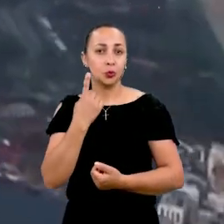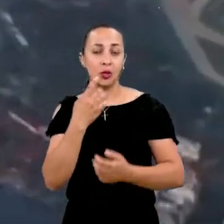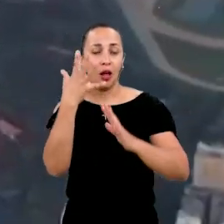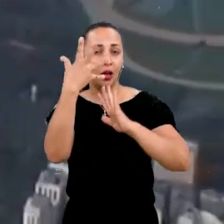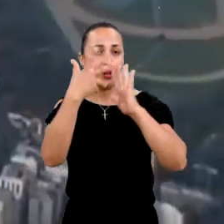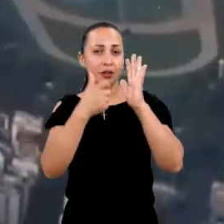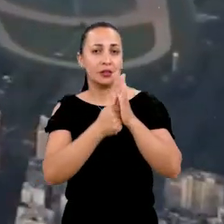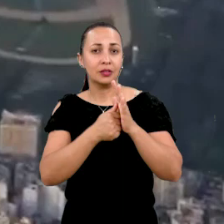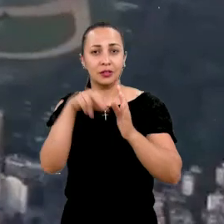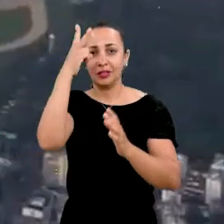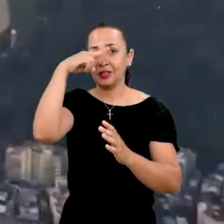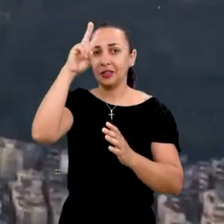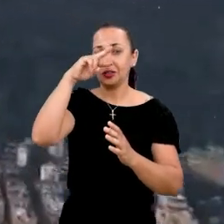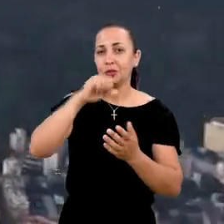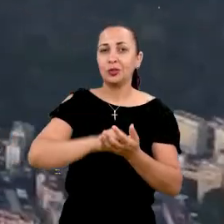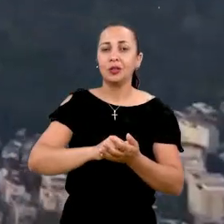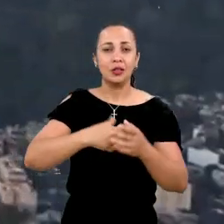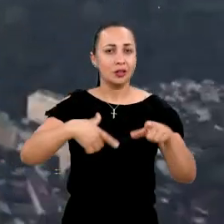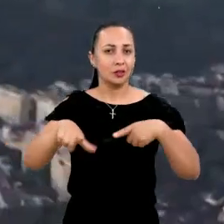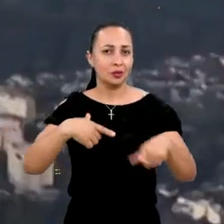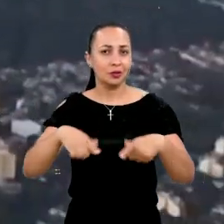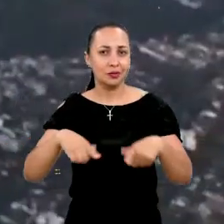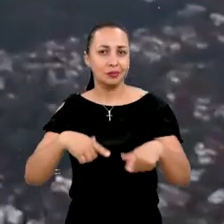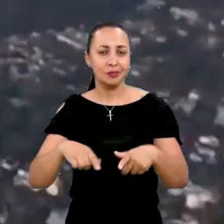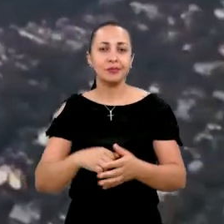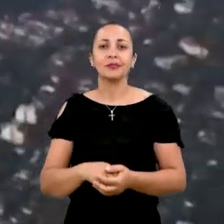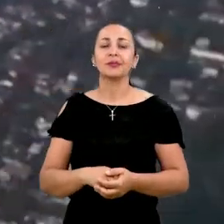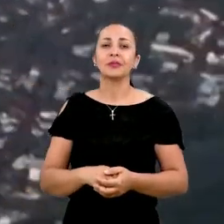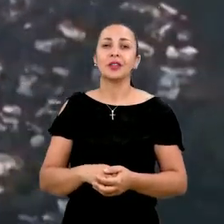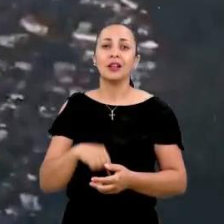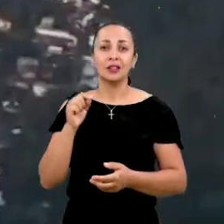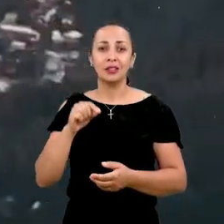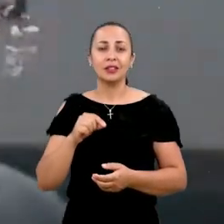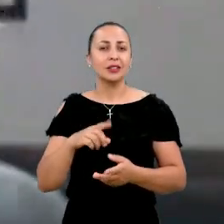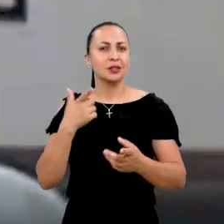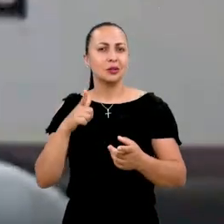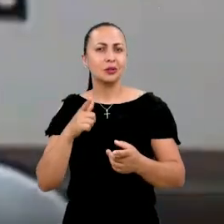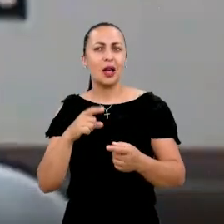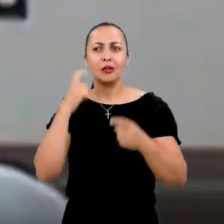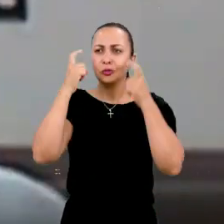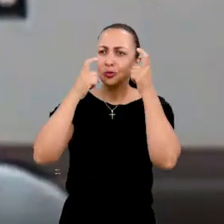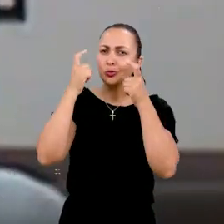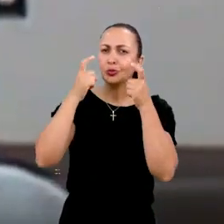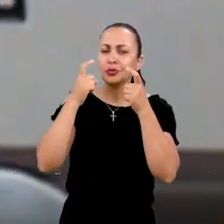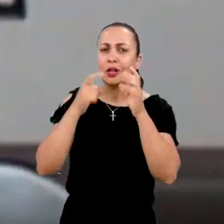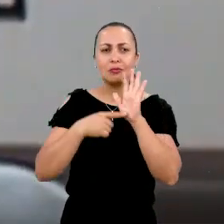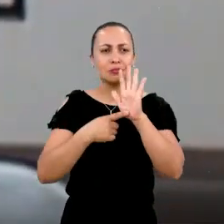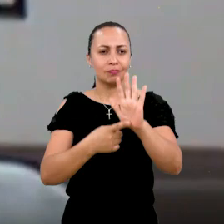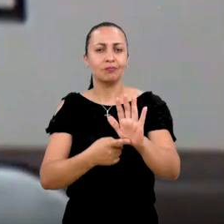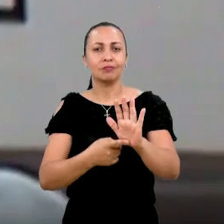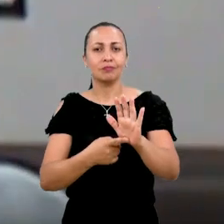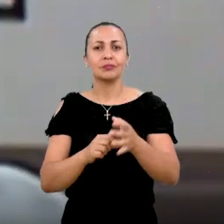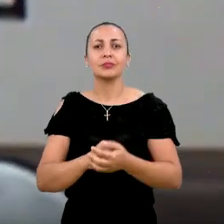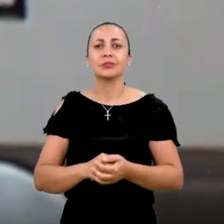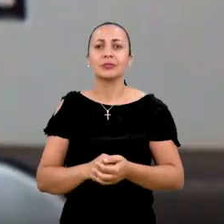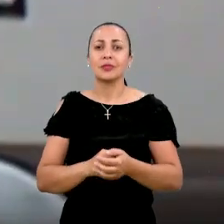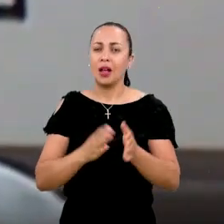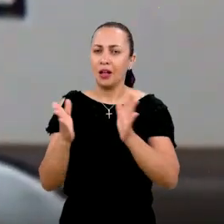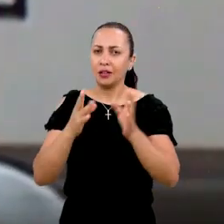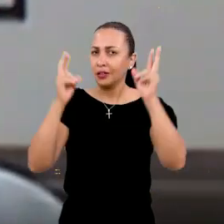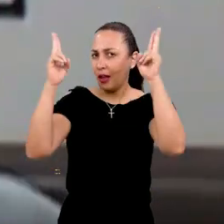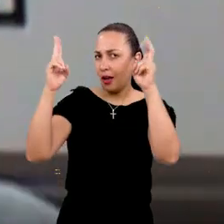Uma das características da história, né, ou do trabalho dos historiadores, é, sem dúvida, tentar